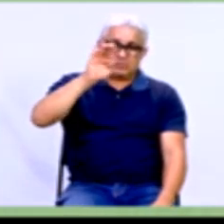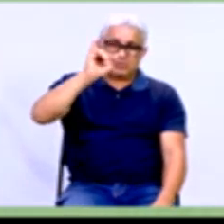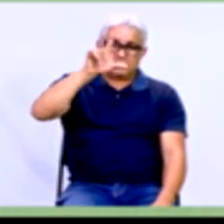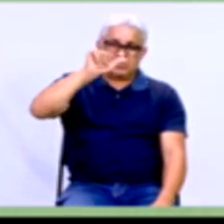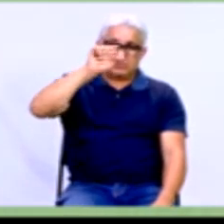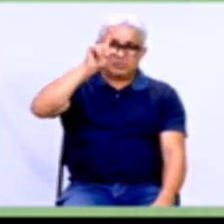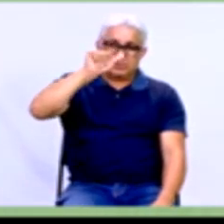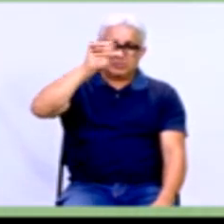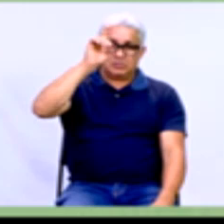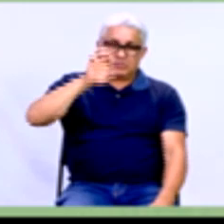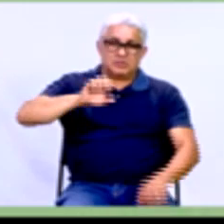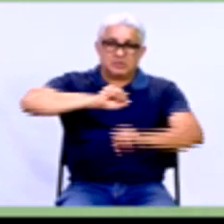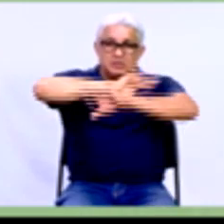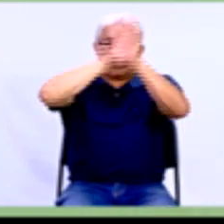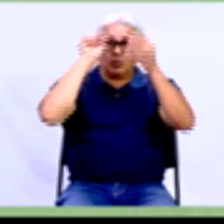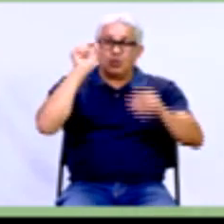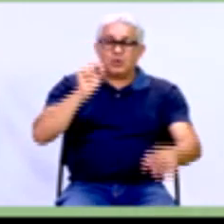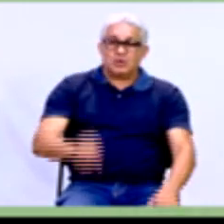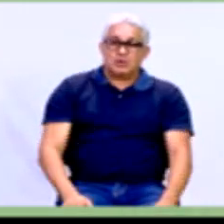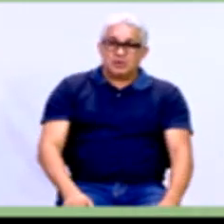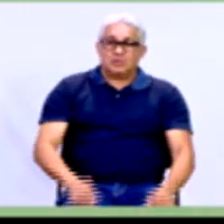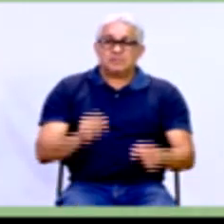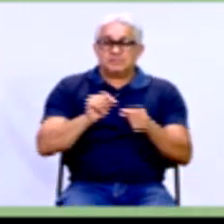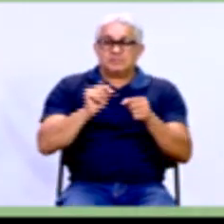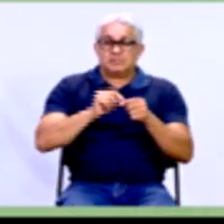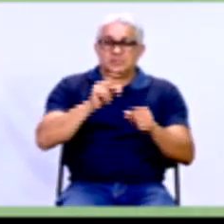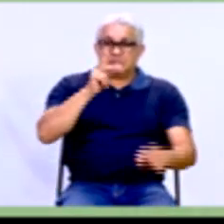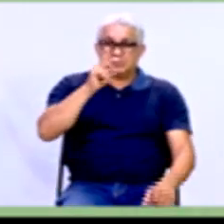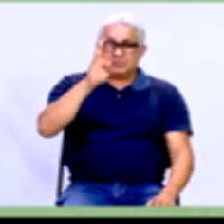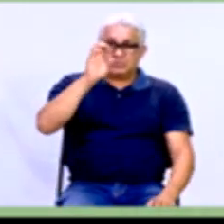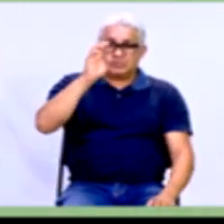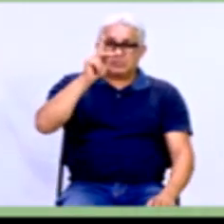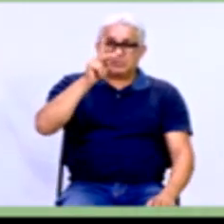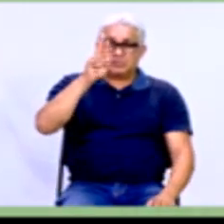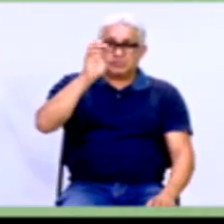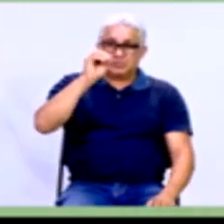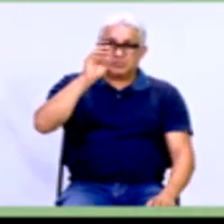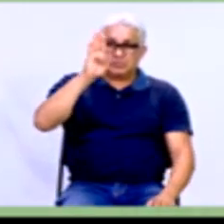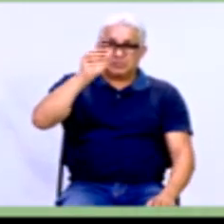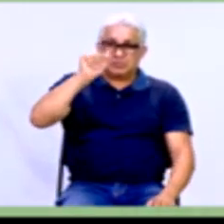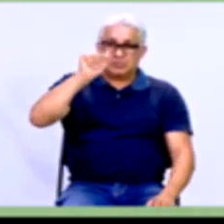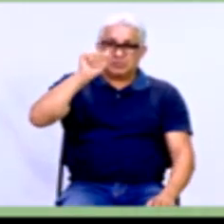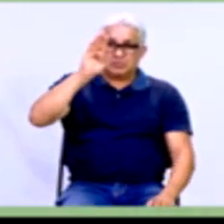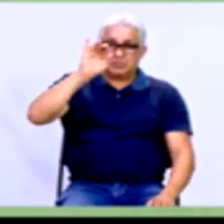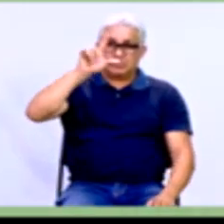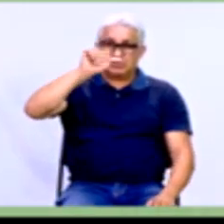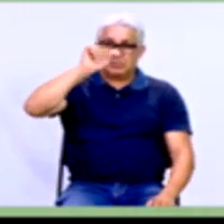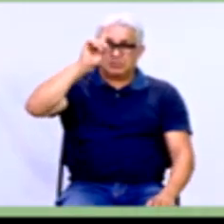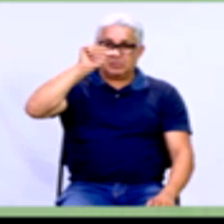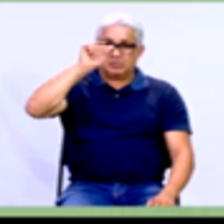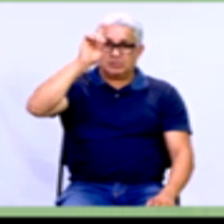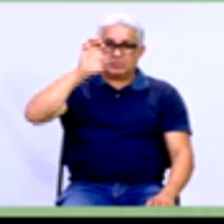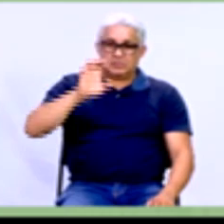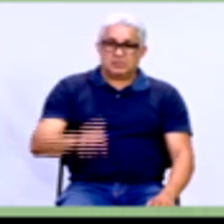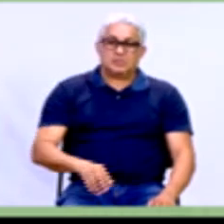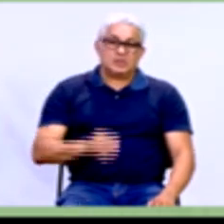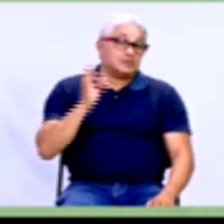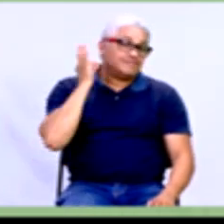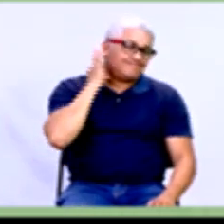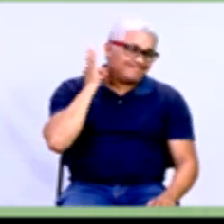pessoal, quando a gente vai fazer a probabilidade de eventos muito... Por exemplo, a gente falou aqui da